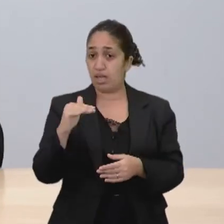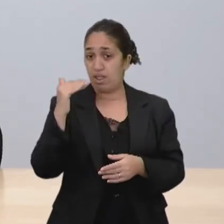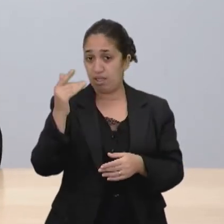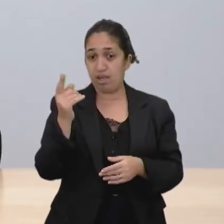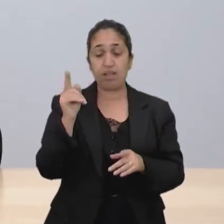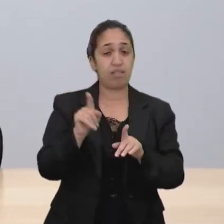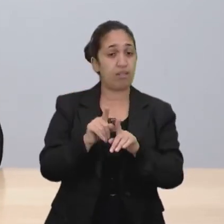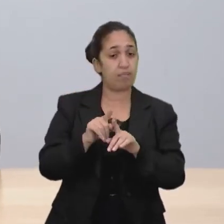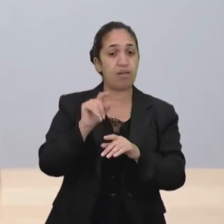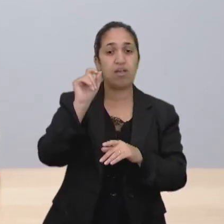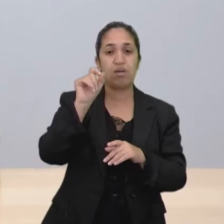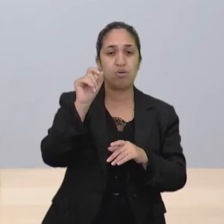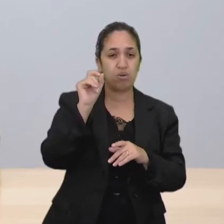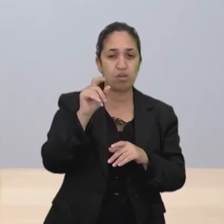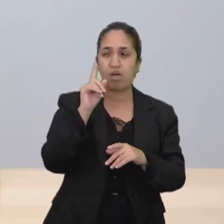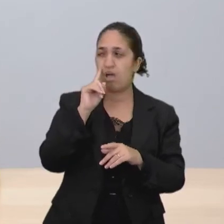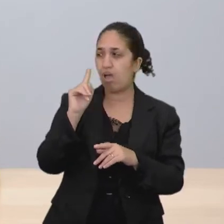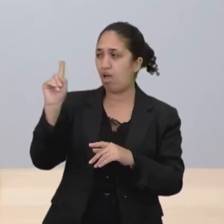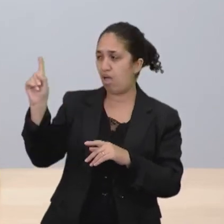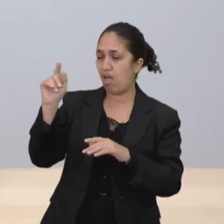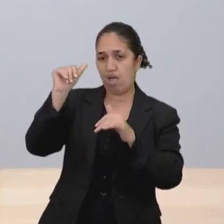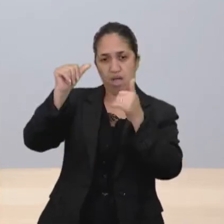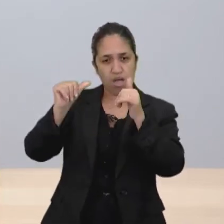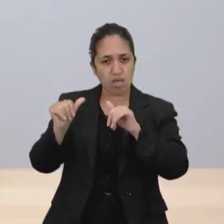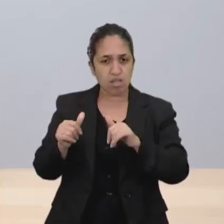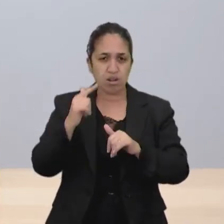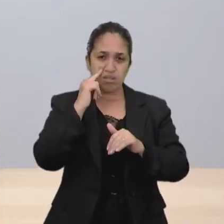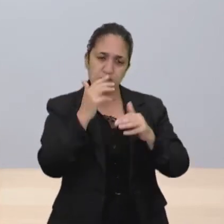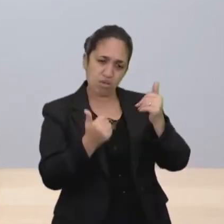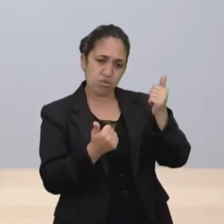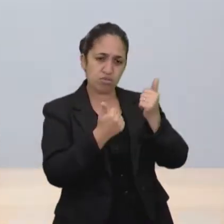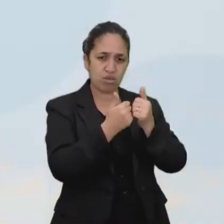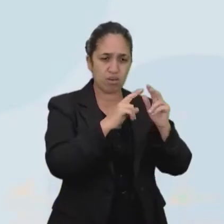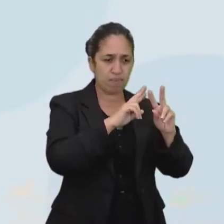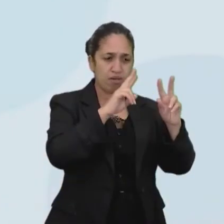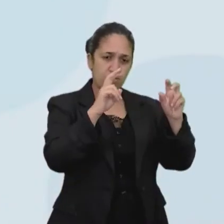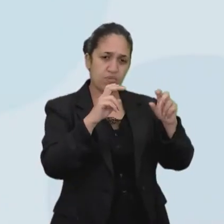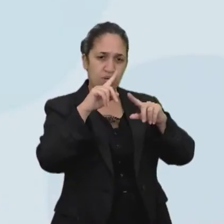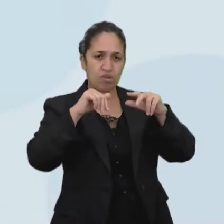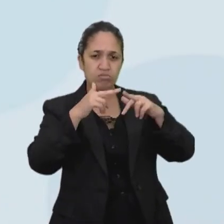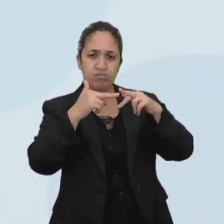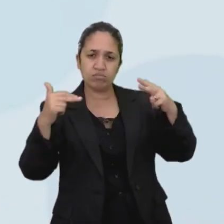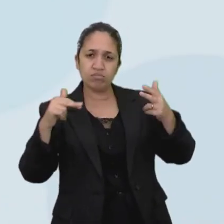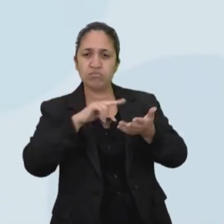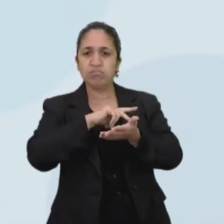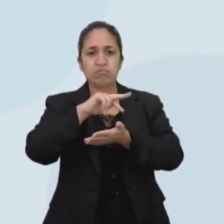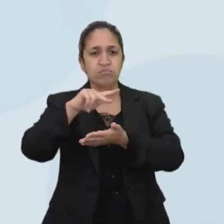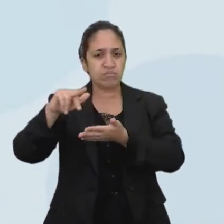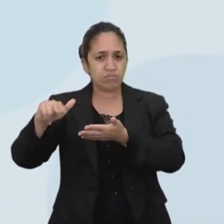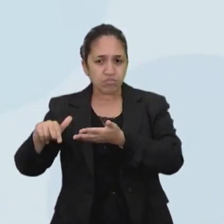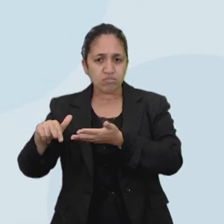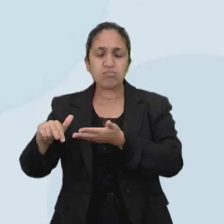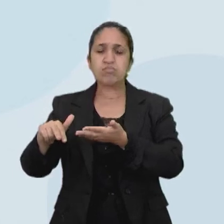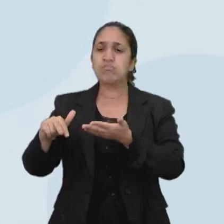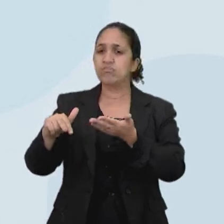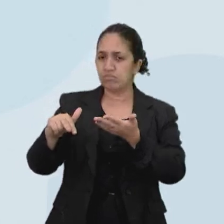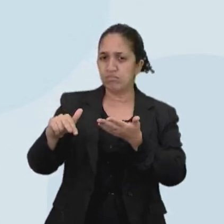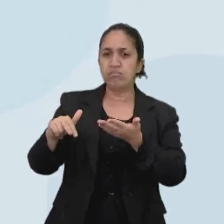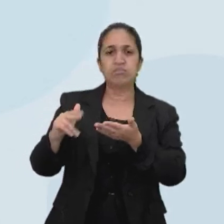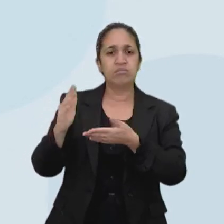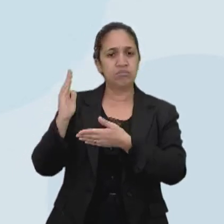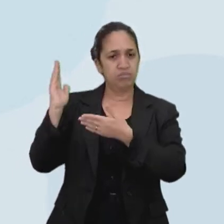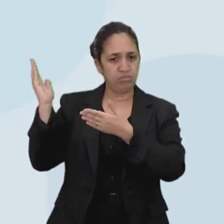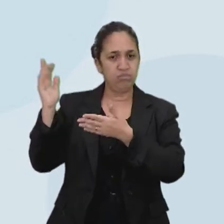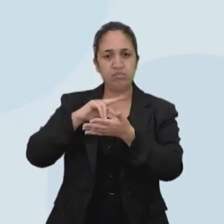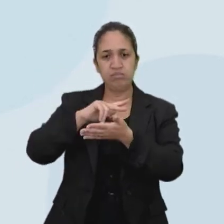coloquei também que é preciso analisar se tema, suporte e recursos multissemióticos, né? Multissemióticos, que é o que eu te falei, as